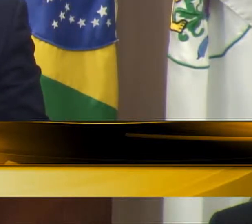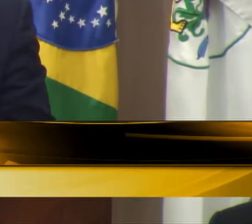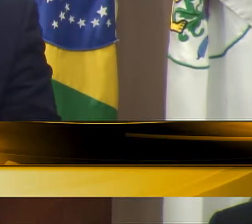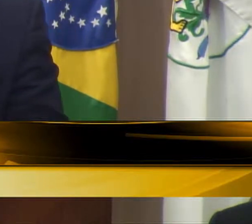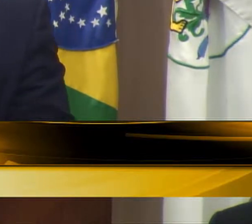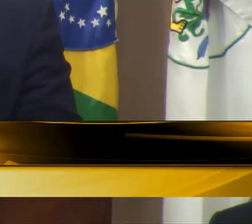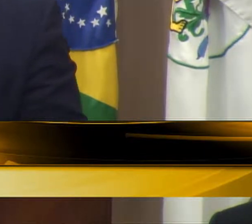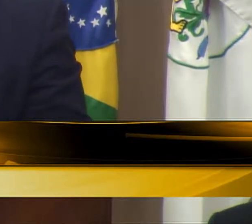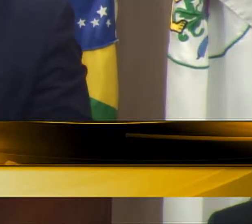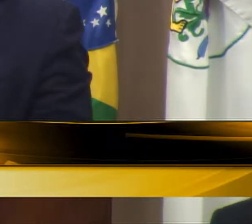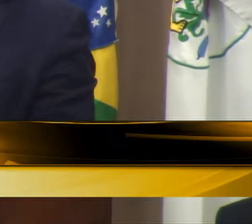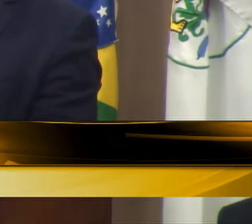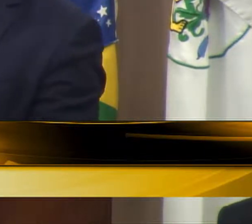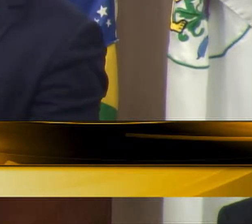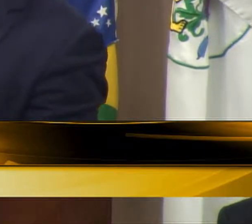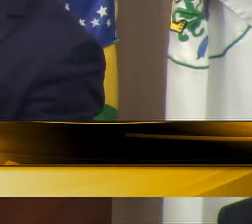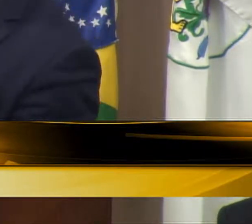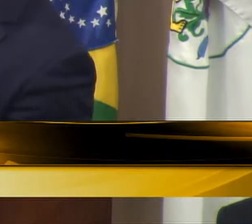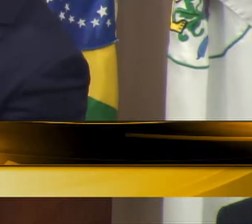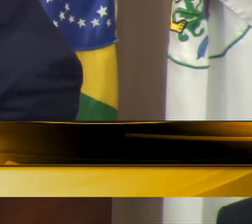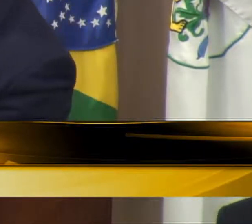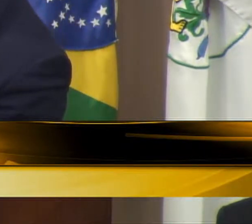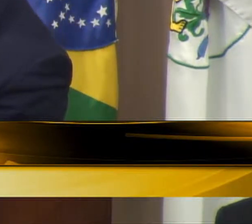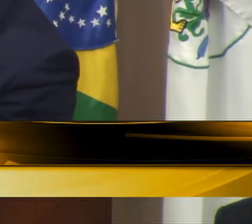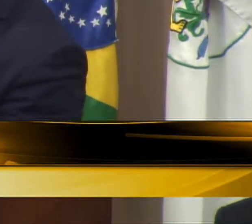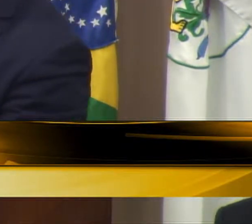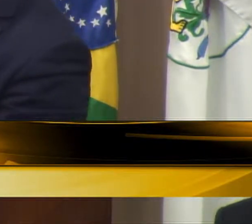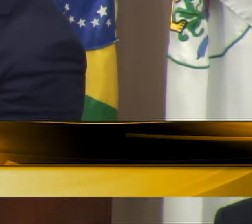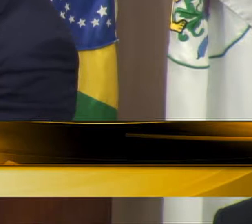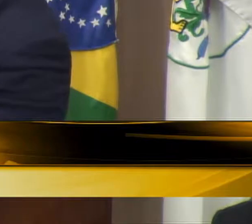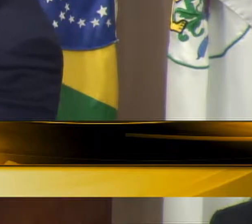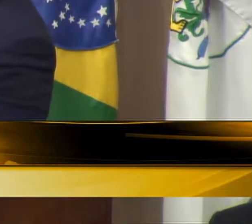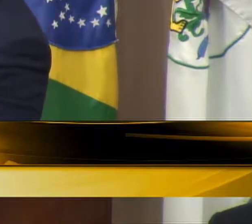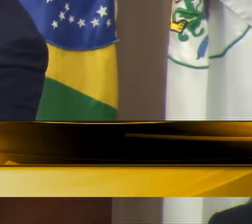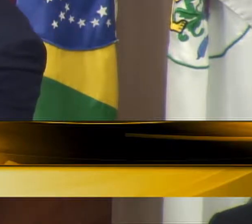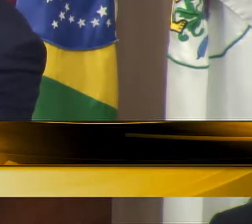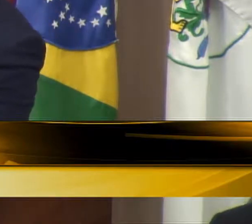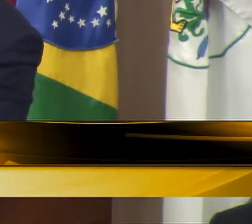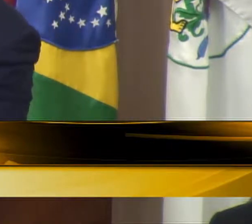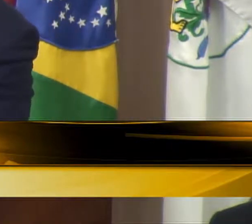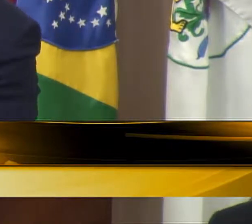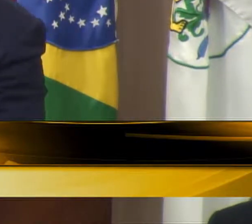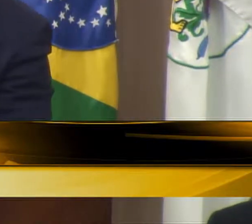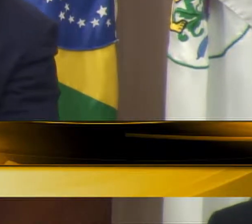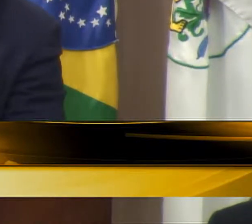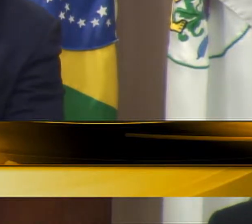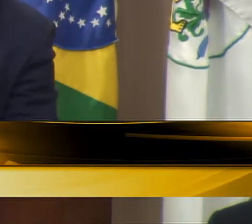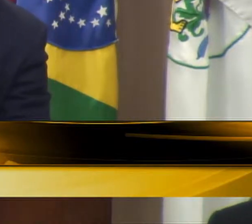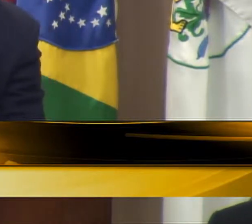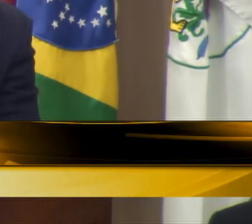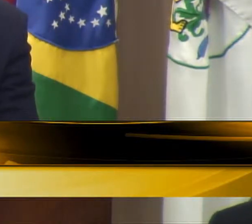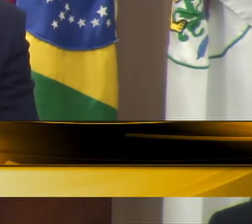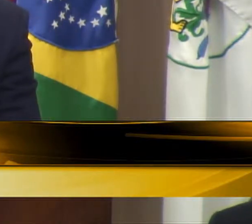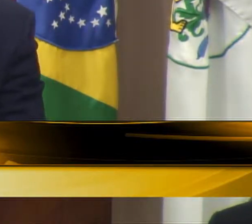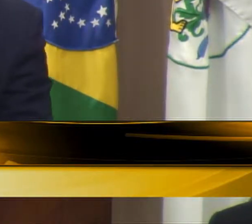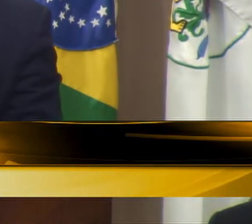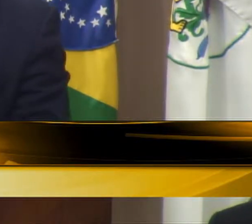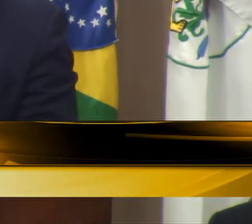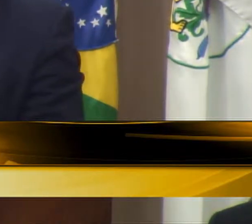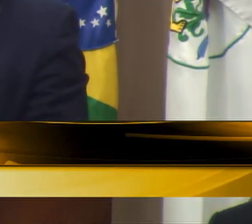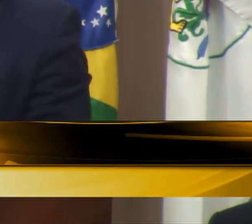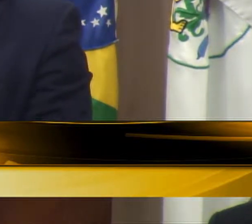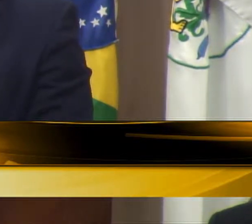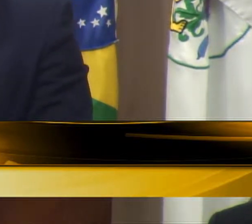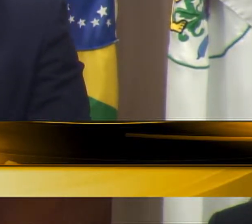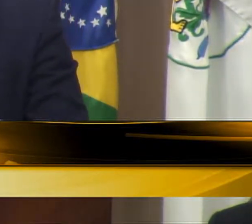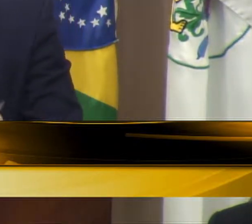5.000 pessoas. E eles subiram num telhado, deram um jeito de subir com a maca, com esse doente num telhado, e chegaram até